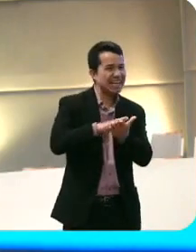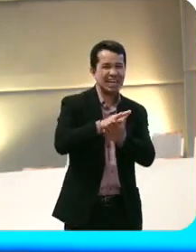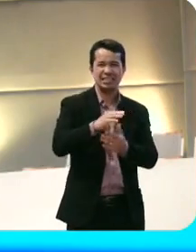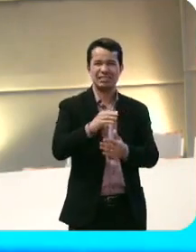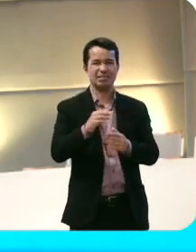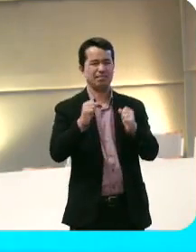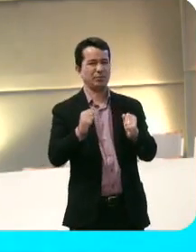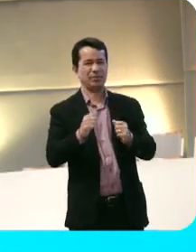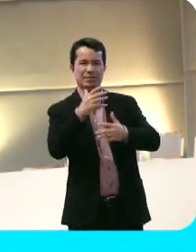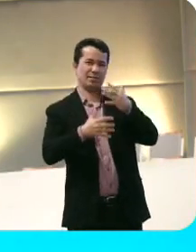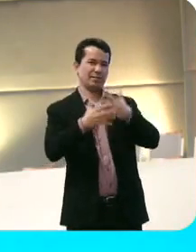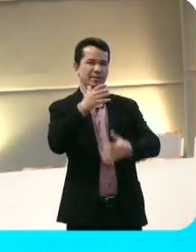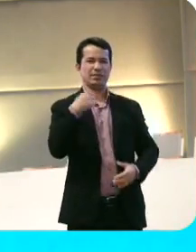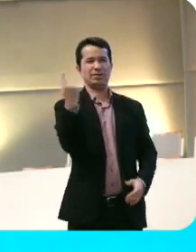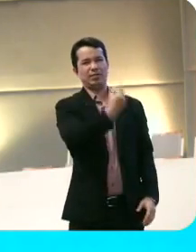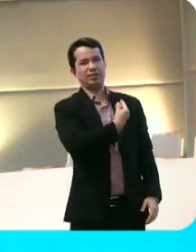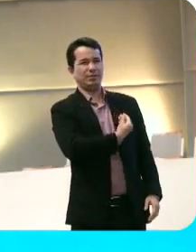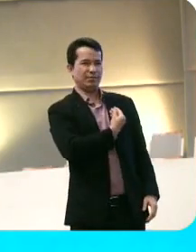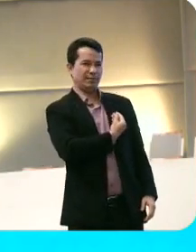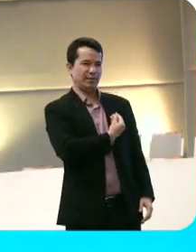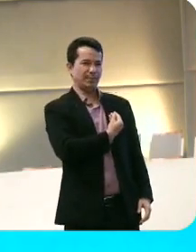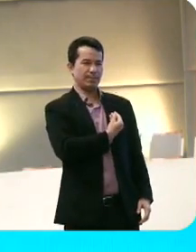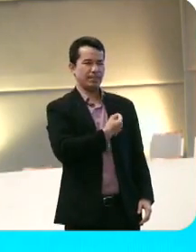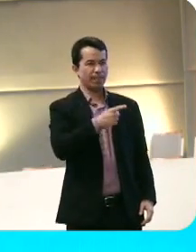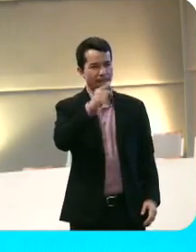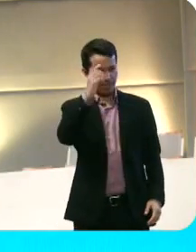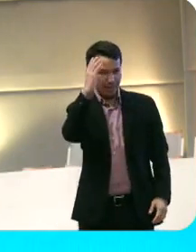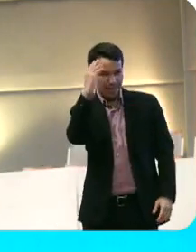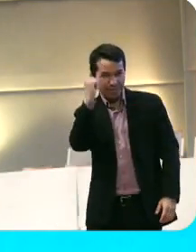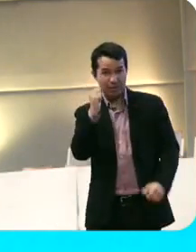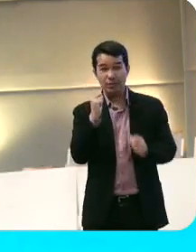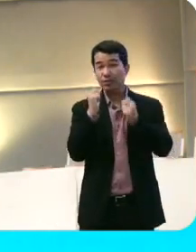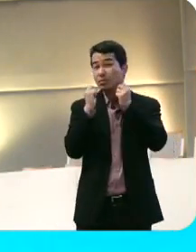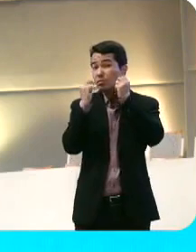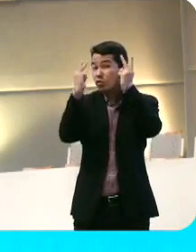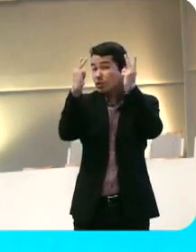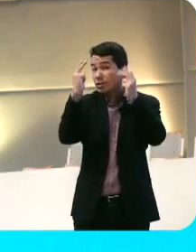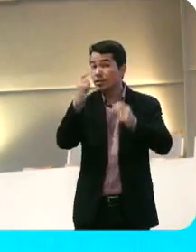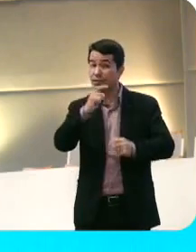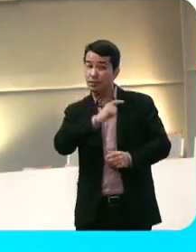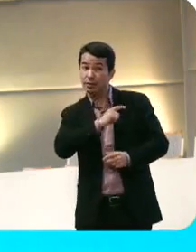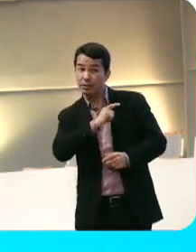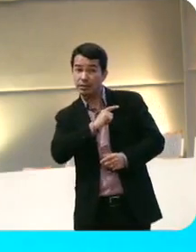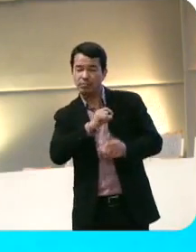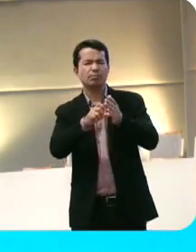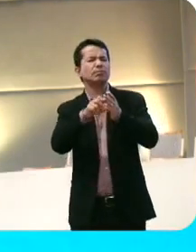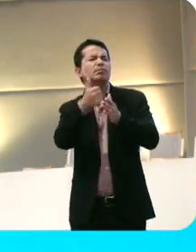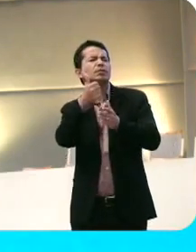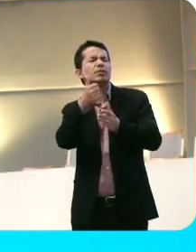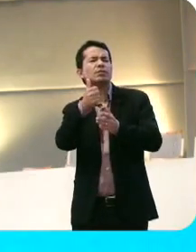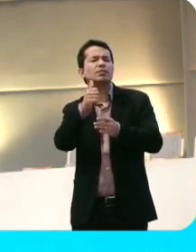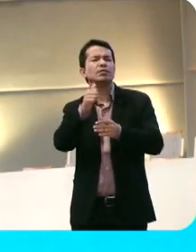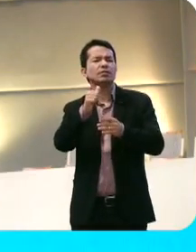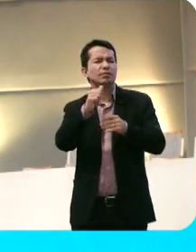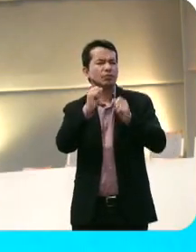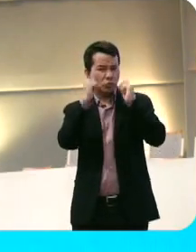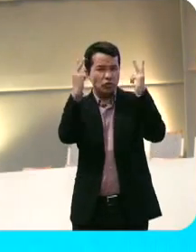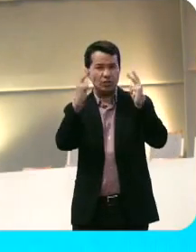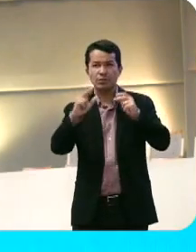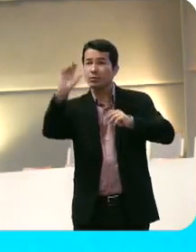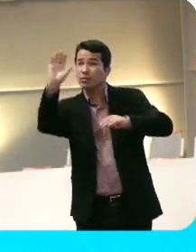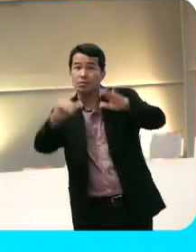que Moisés faz é exatamente isso: chamar o povo ao arrependimento, à consagração.